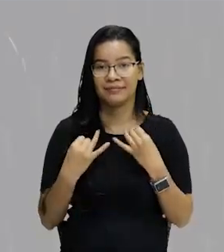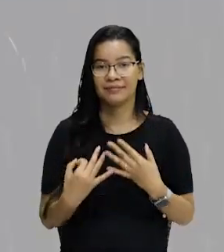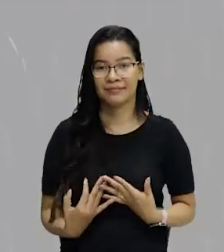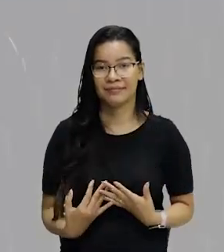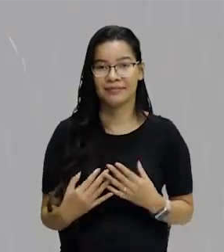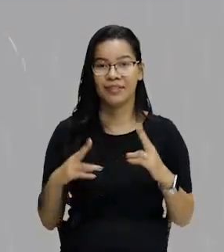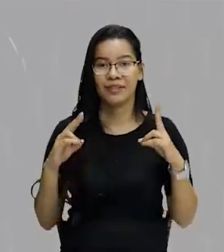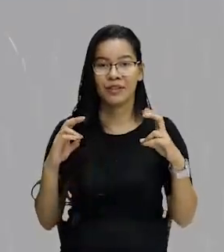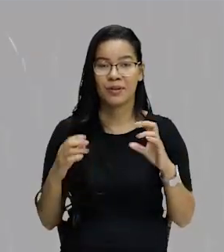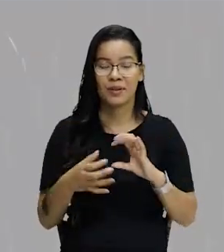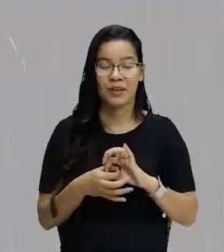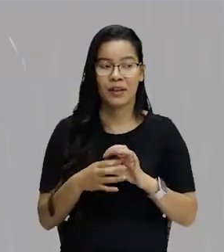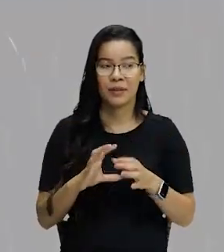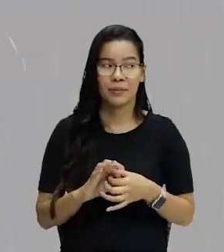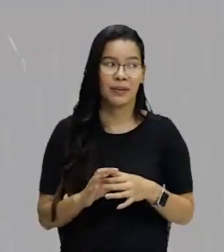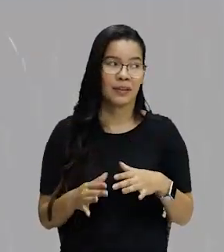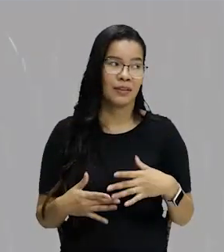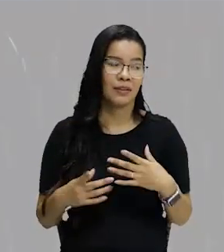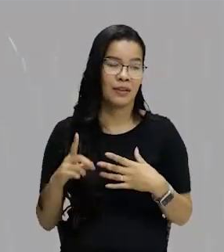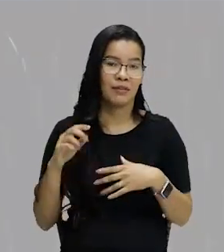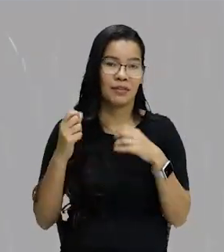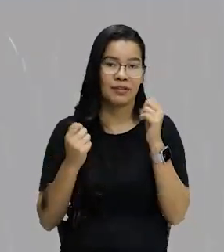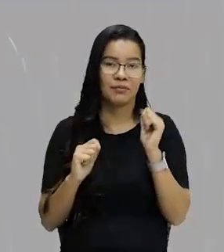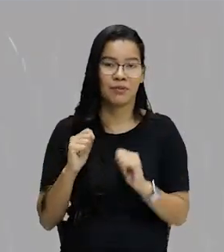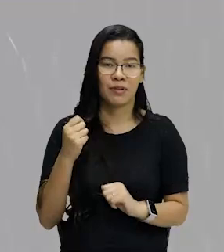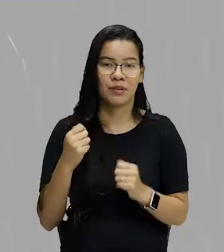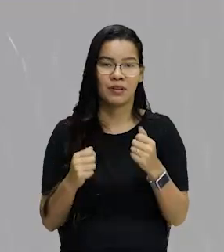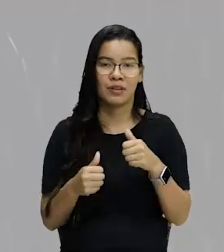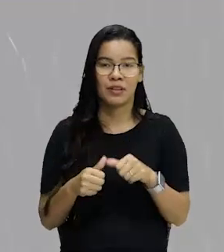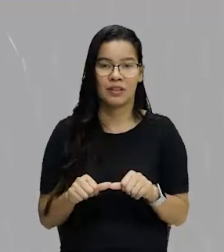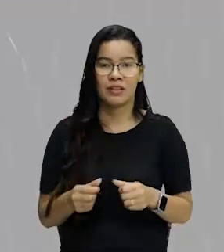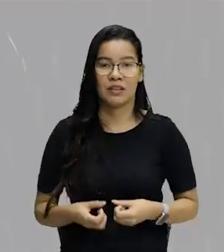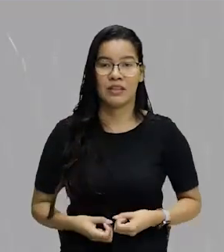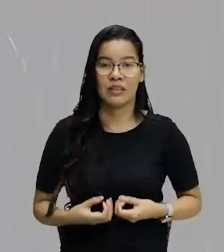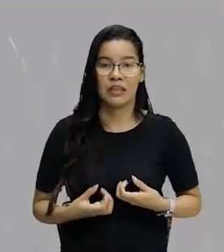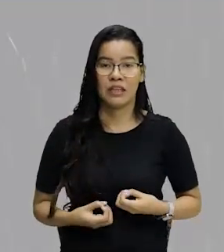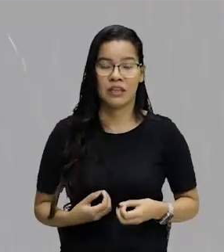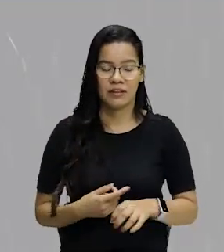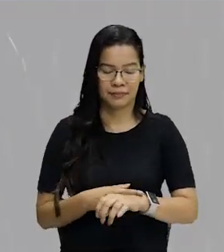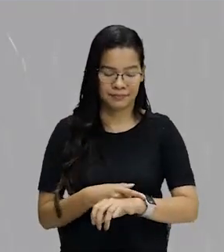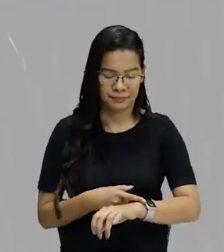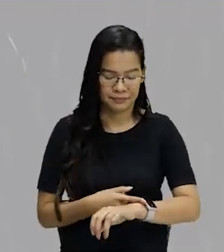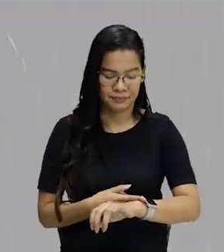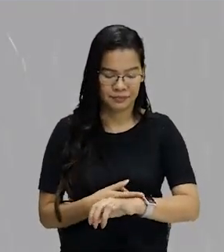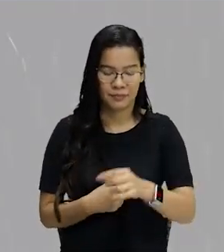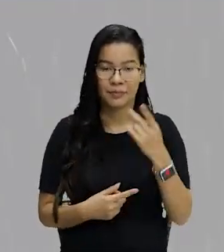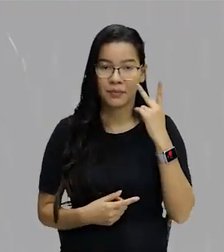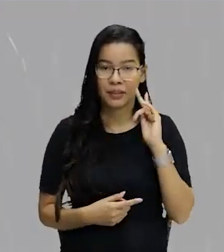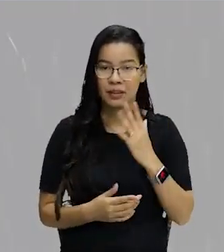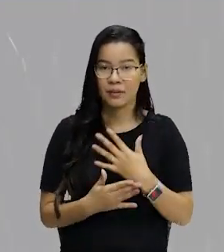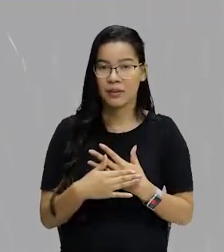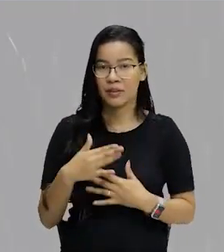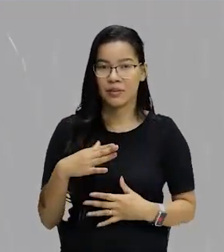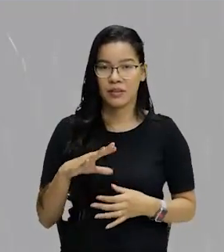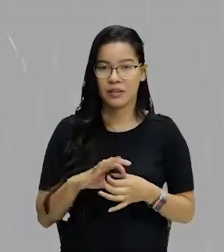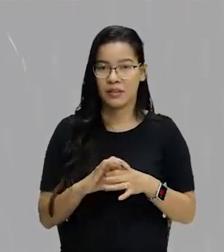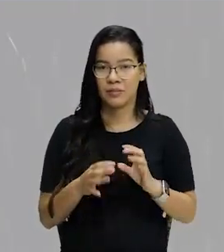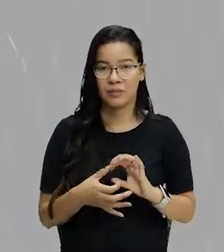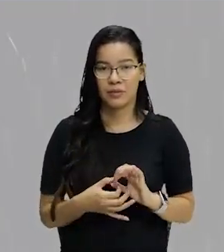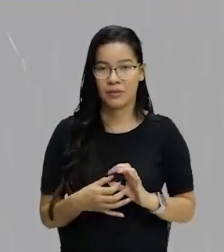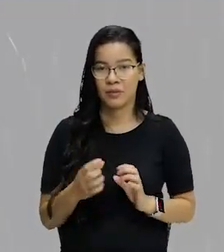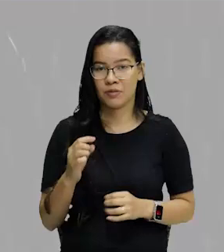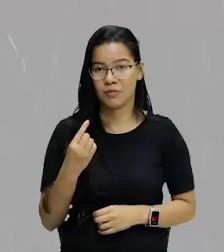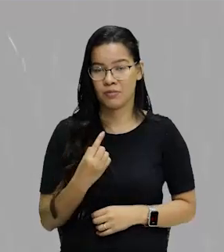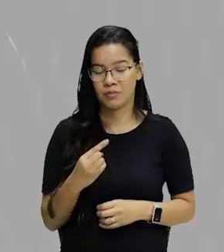falarmos da Olimpíada. Então, é um esporte que está o quê? Em ascensão. Para se tornar olímpico, um dos critérios é que